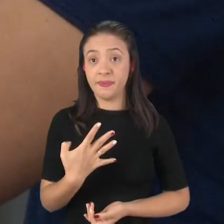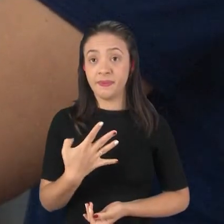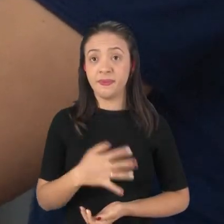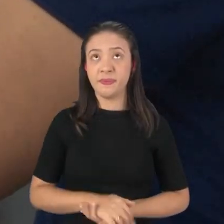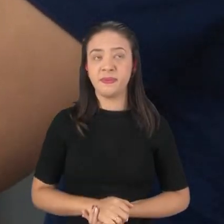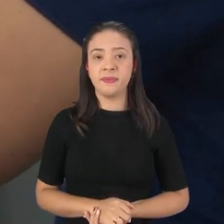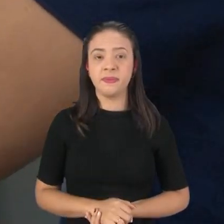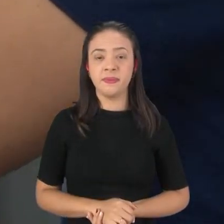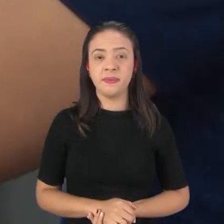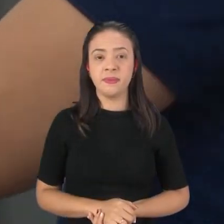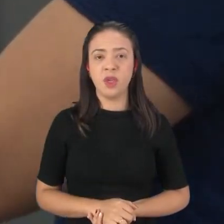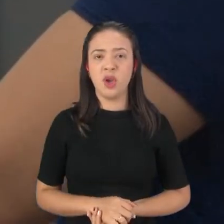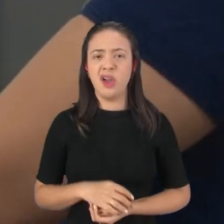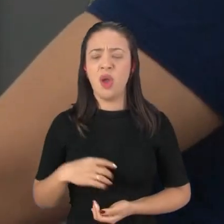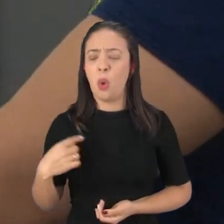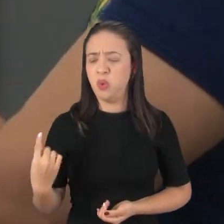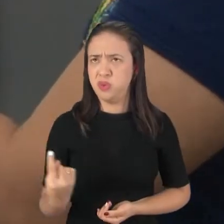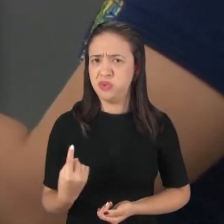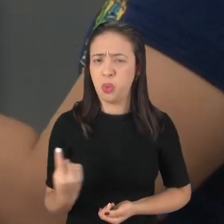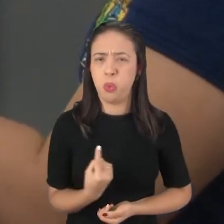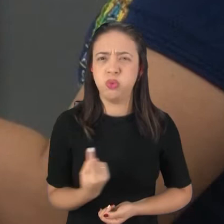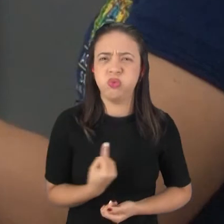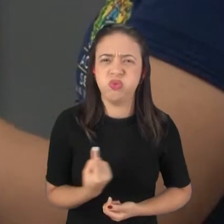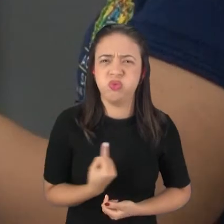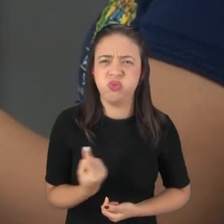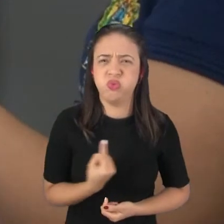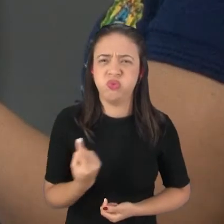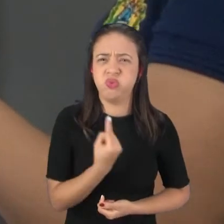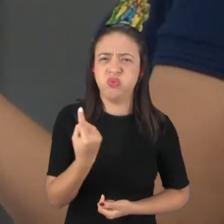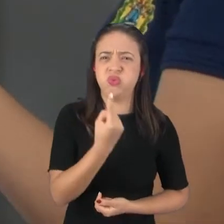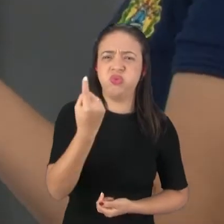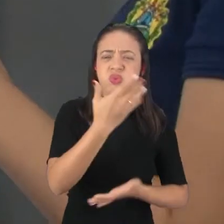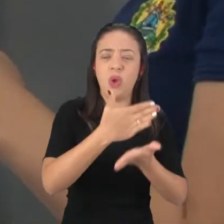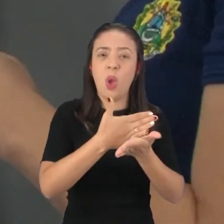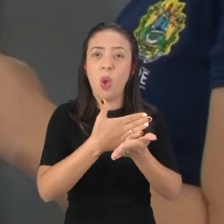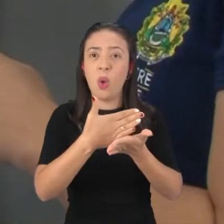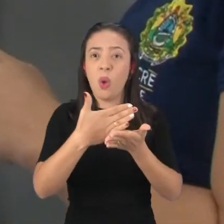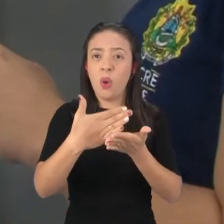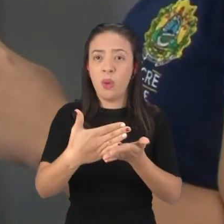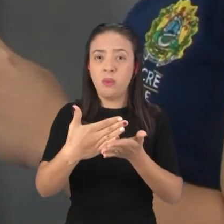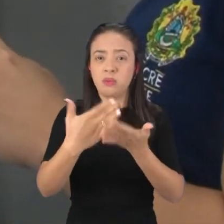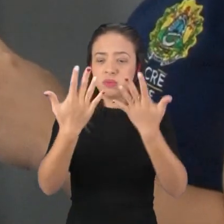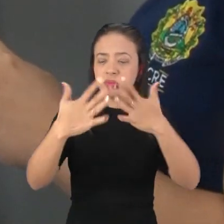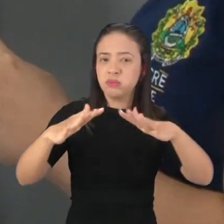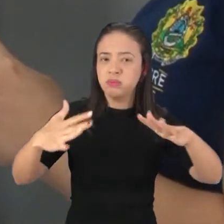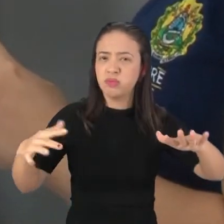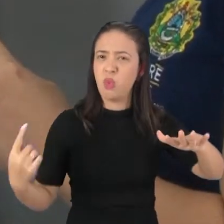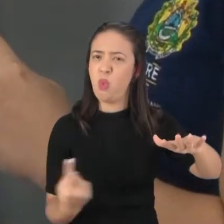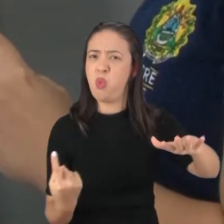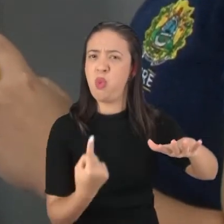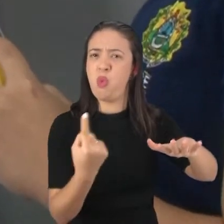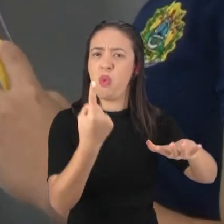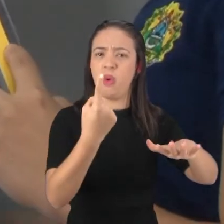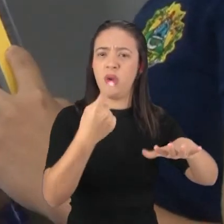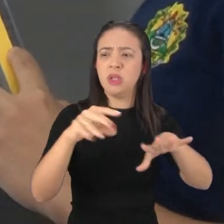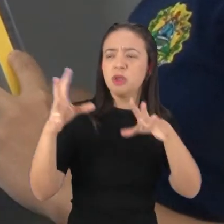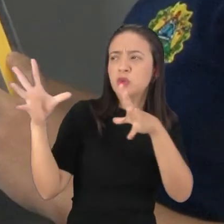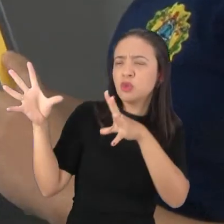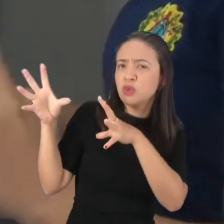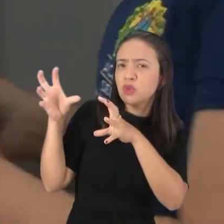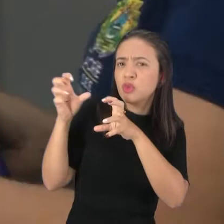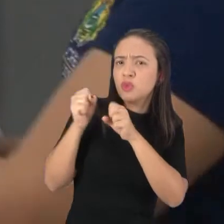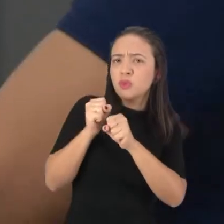4. Vamos lá. Furacões são grandes tempestades que começam sobre o oceano. Eles